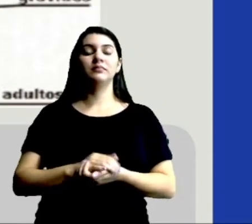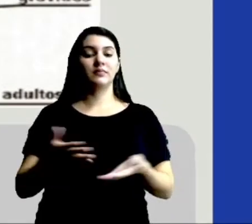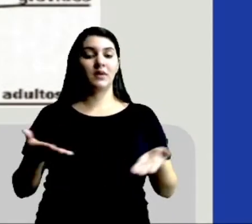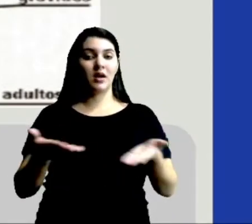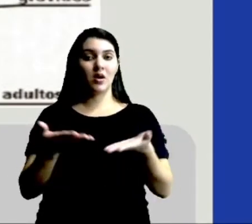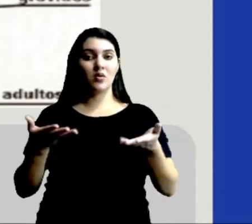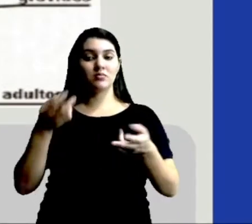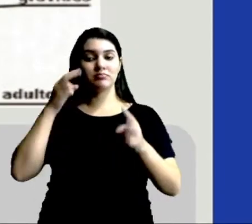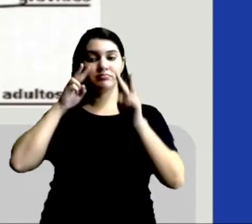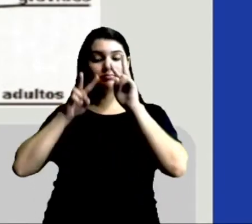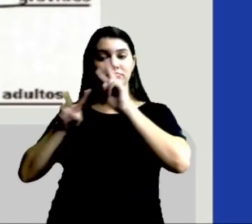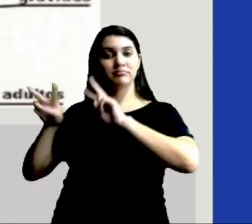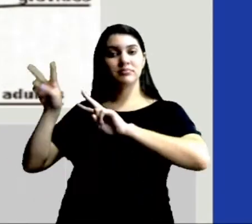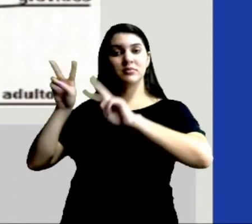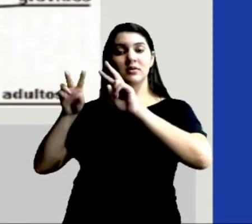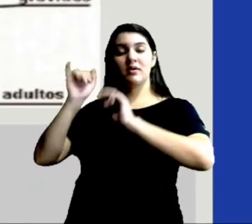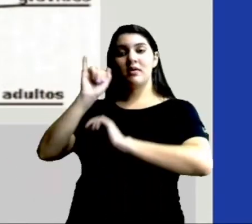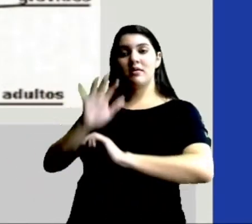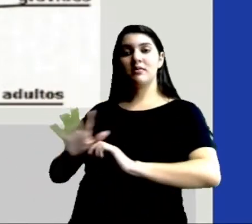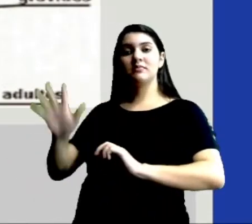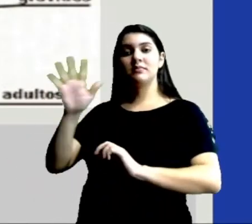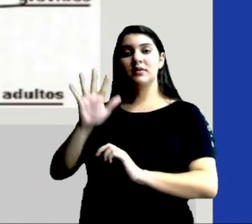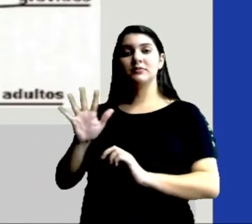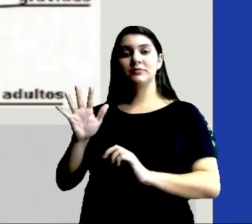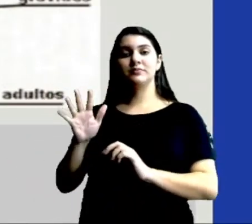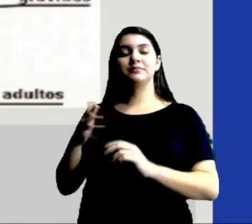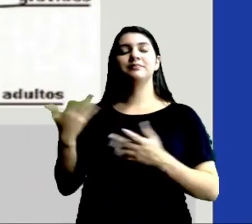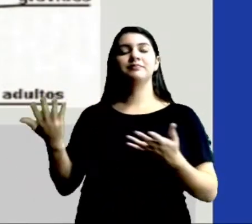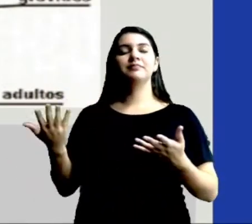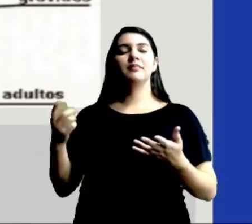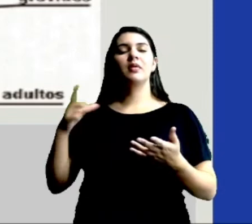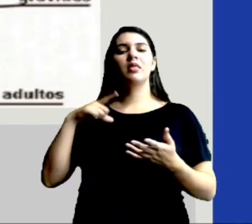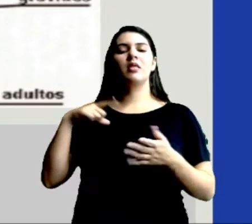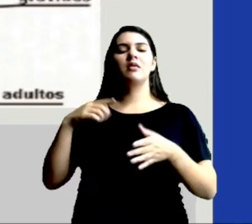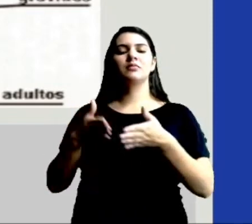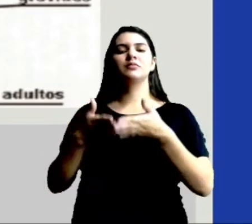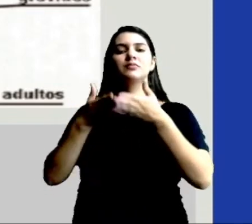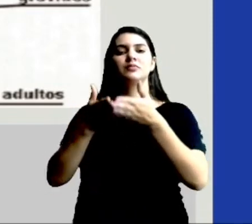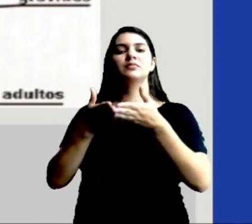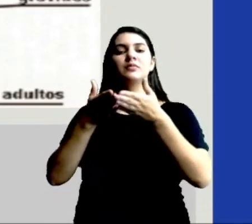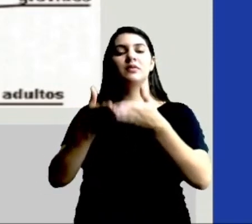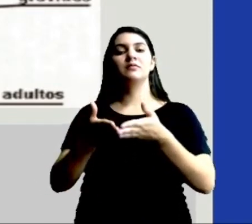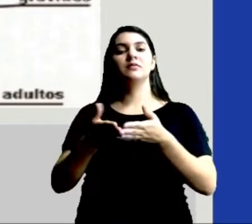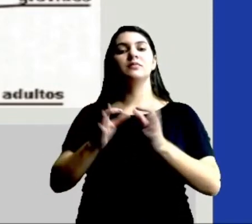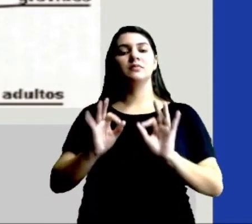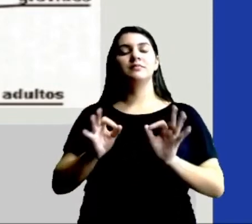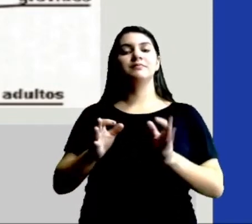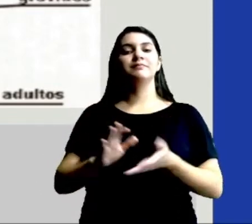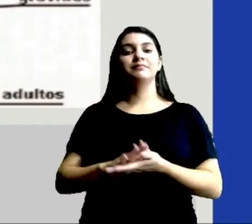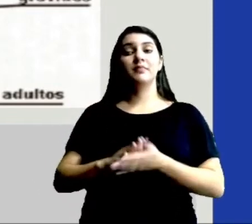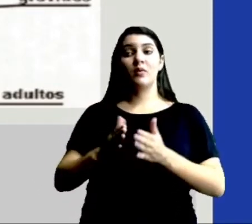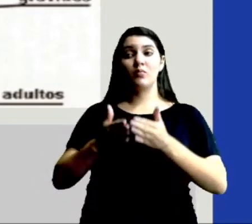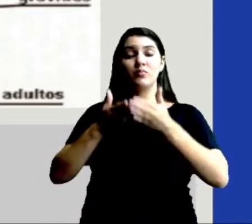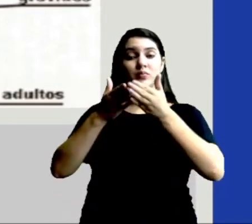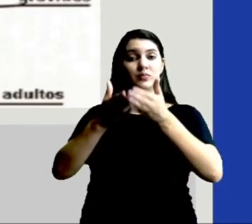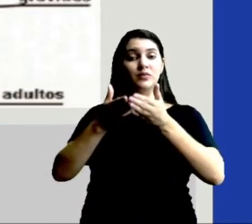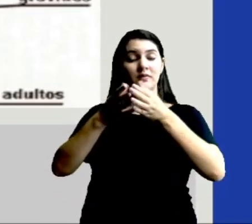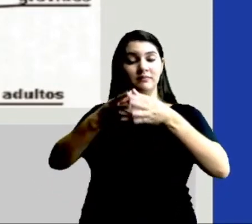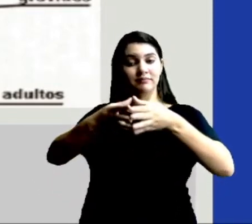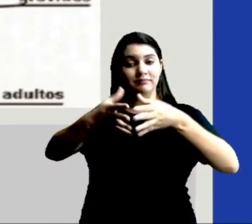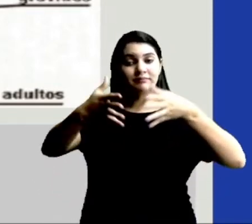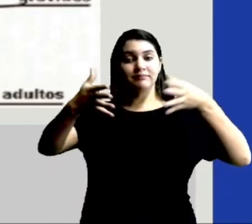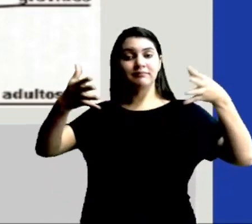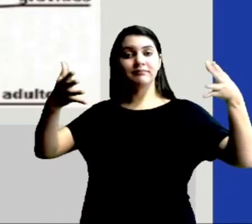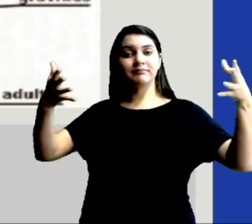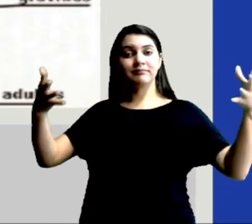Agora aqui, observem bem essa imagem. Na imagem aqui nós temos um navio, tá? Um navio imenso, onde